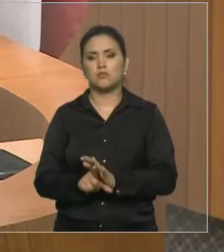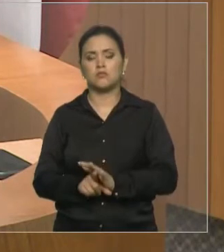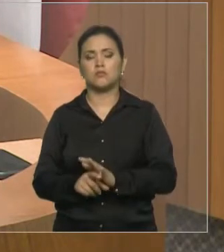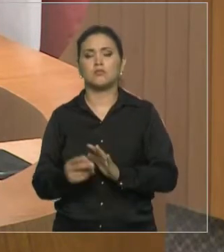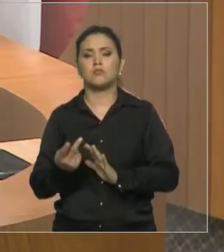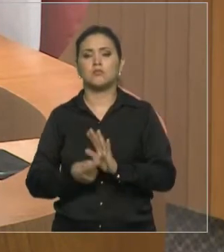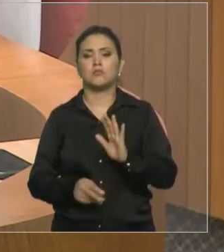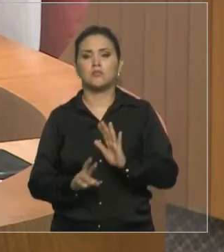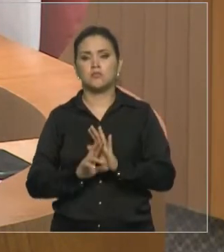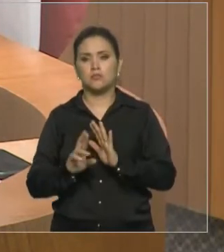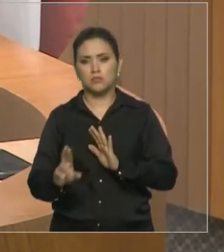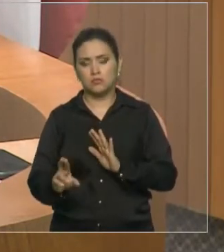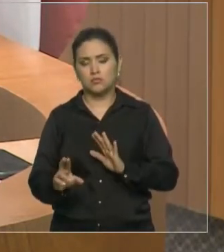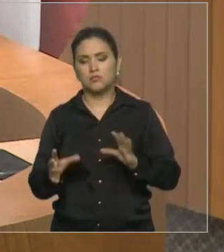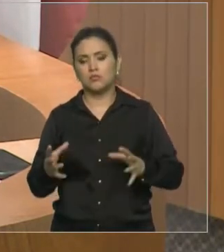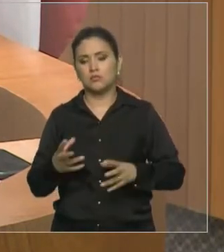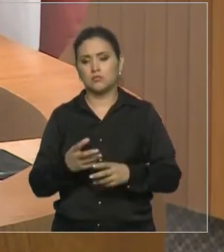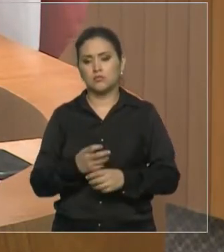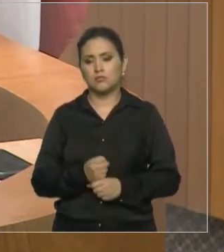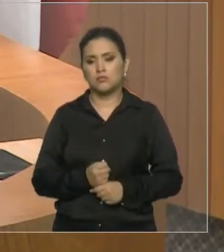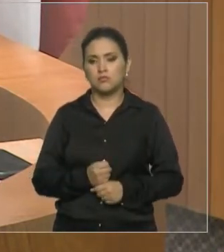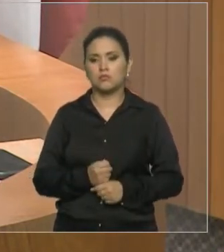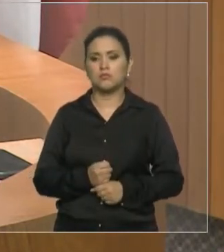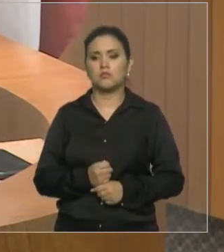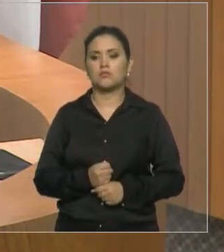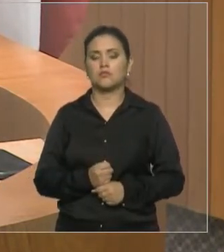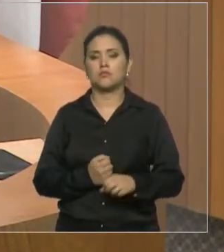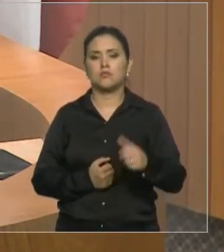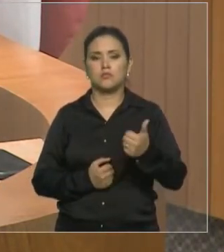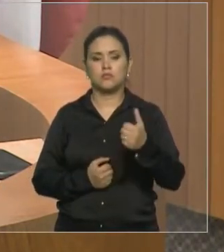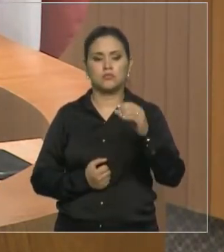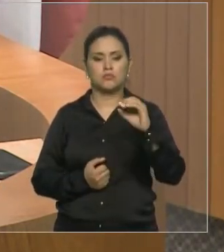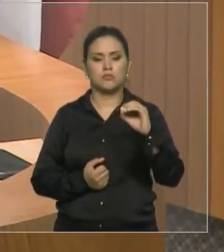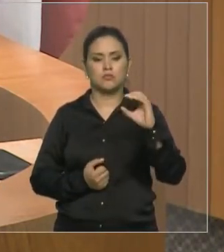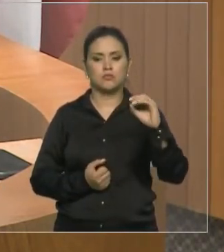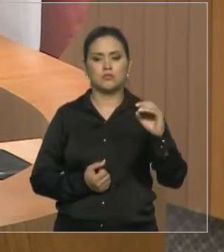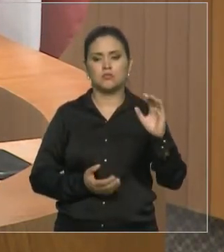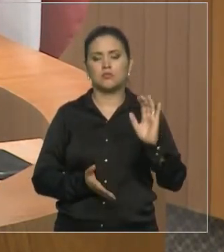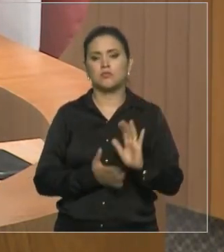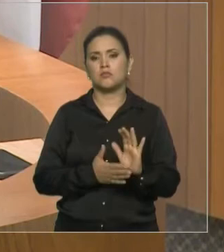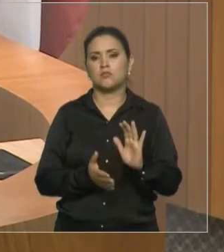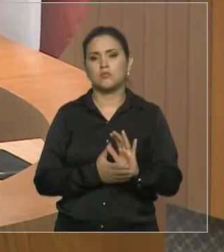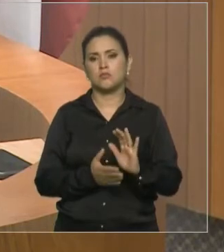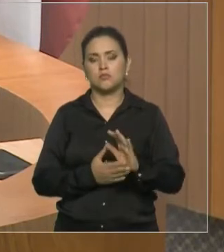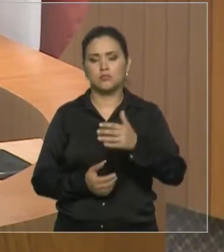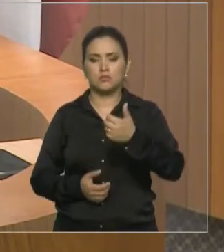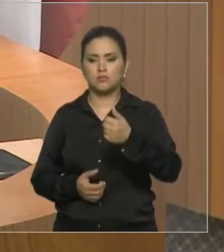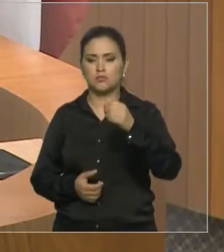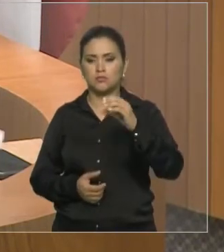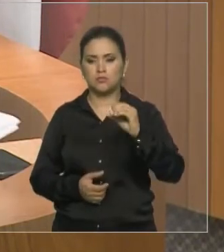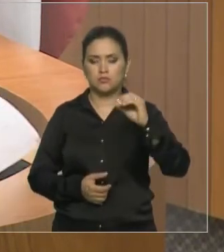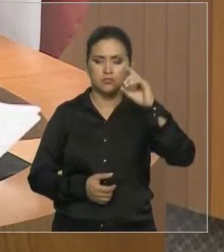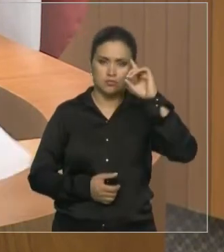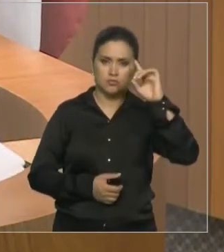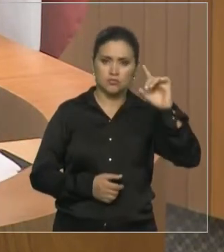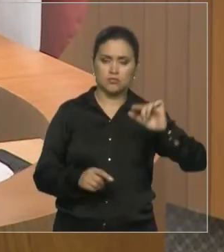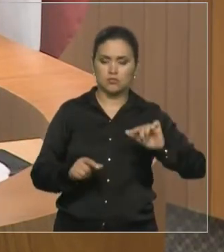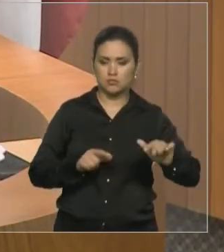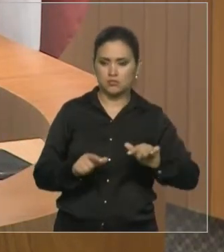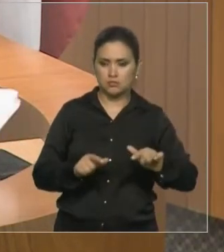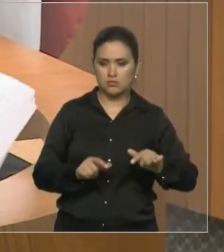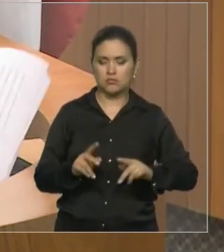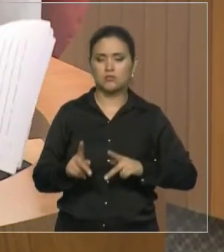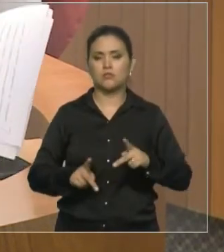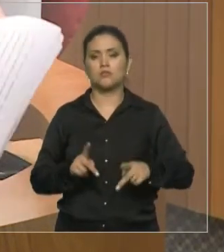completando aí ao todo uma centena 100 proposições e 100 dias de trabalho o povo do maranhão pode ter